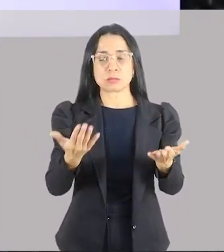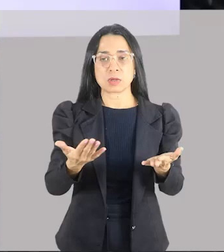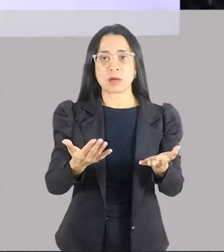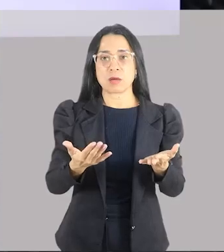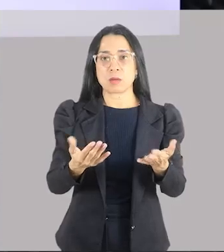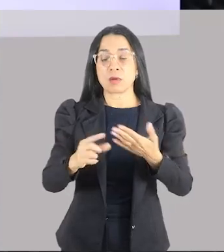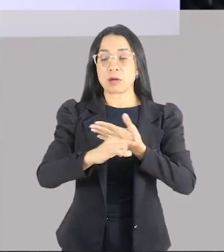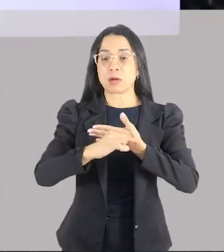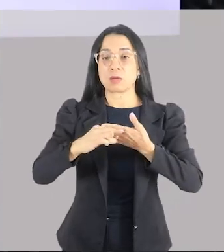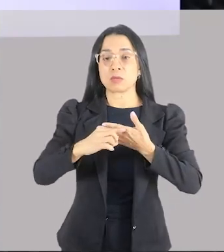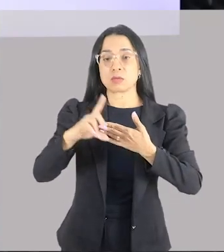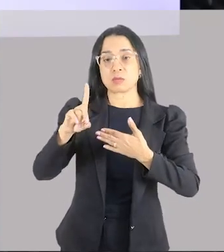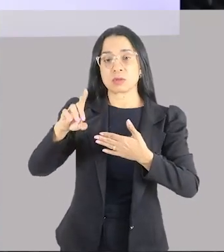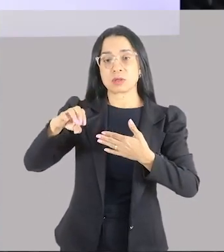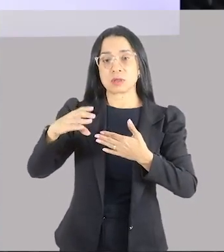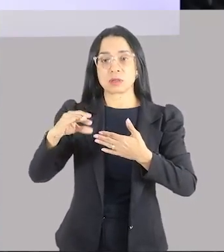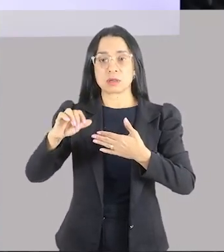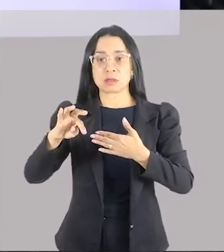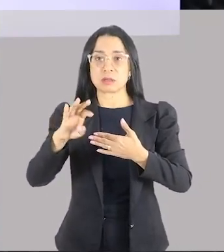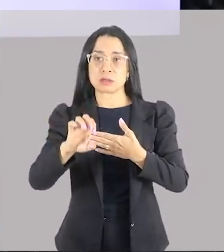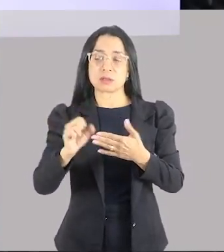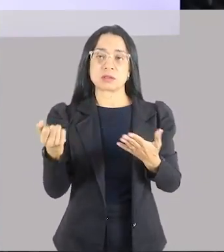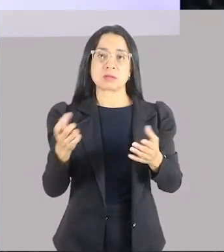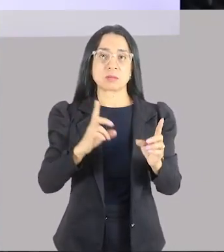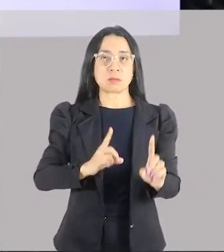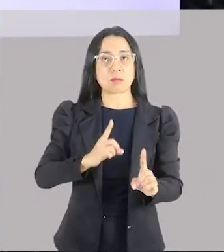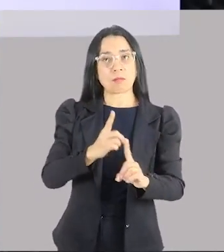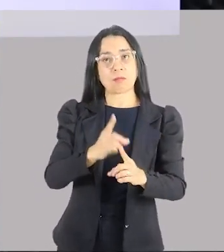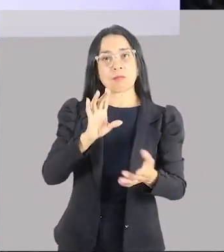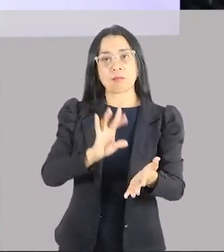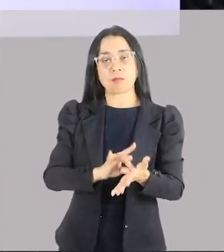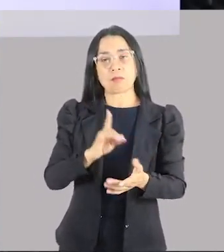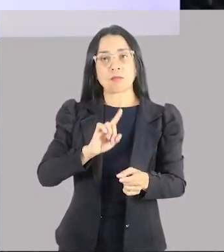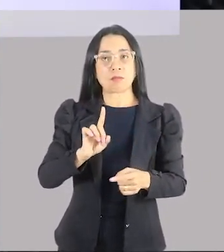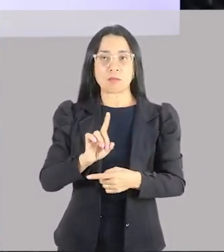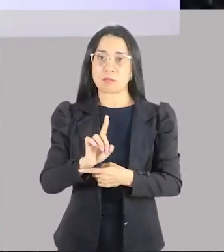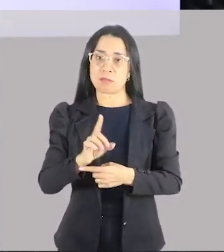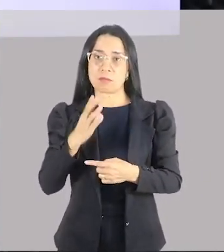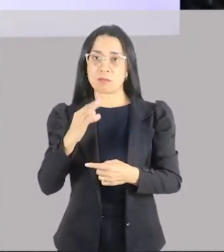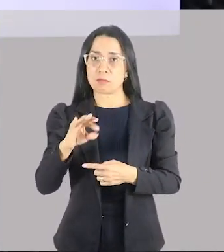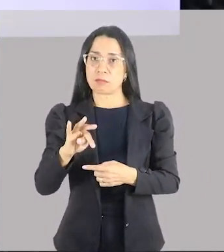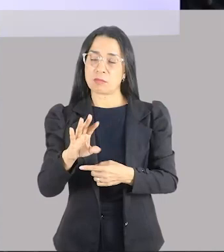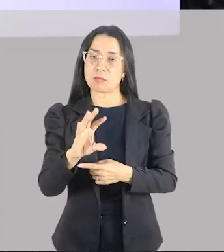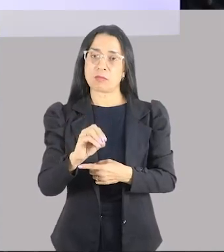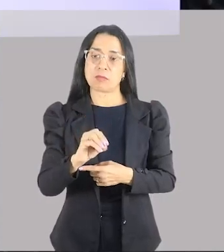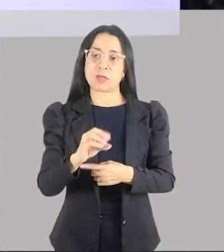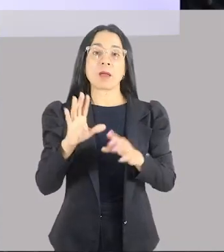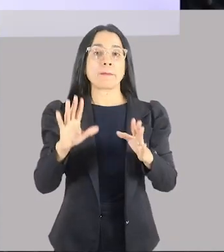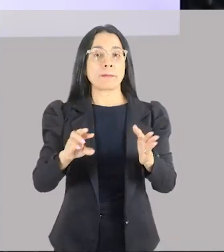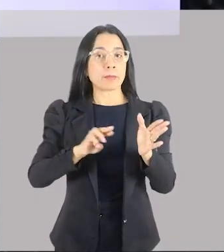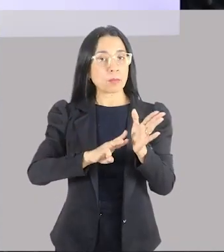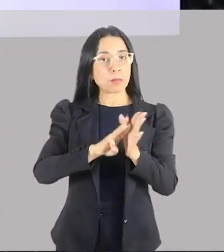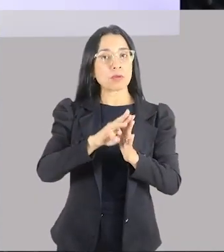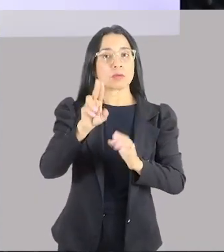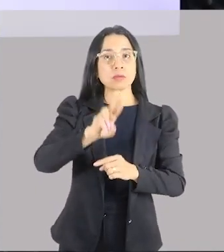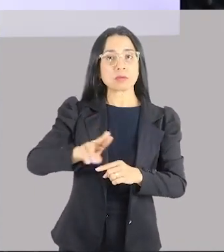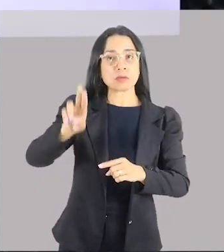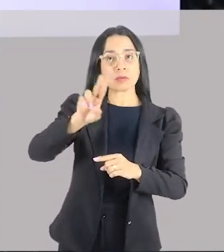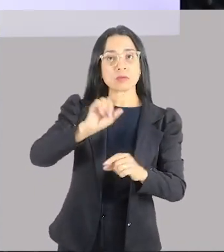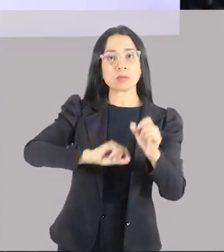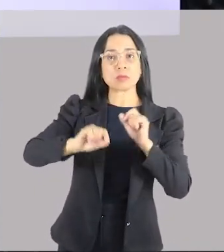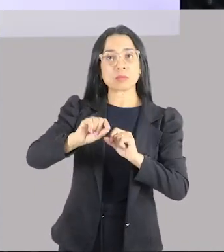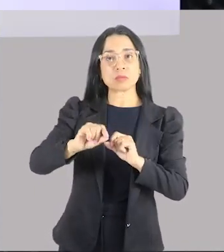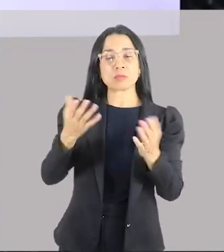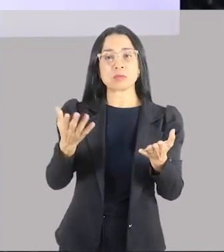Então, ele encontra verdades. Como ele encontra verdades, ele não é cético. Mas o método que ele utiliza é o método